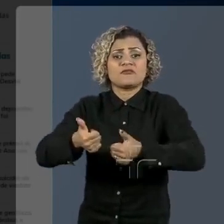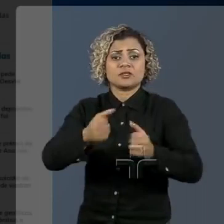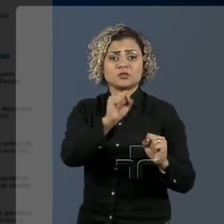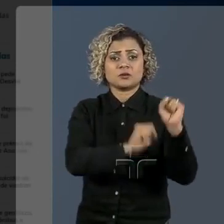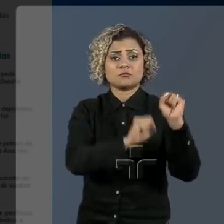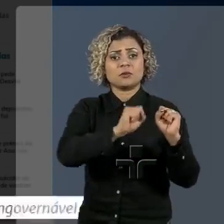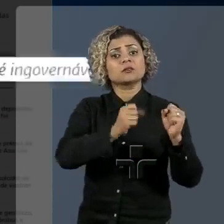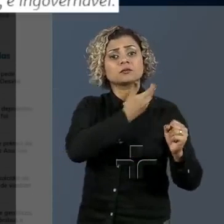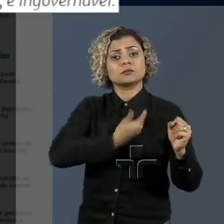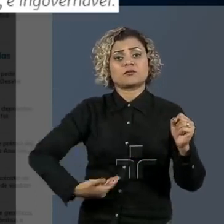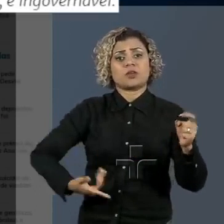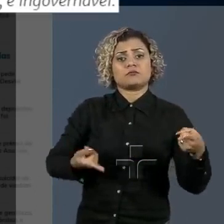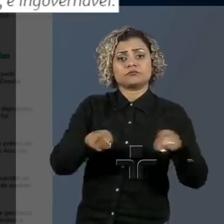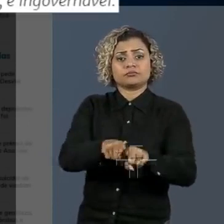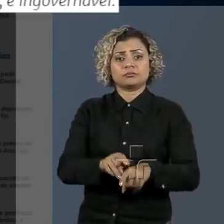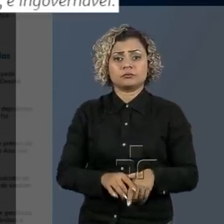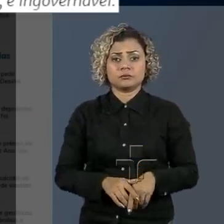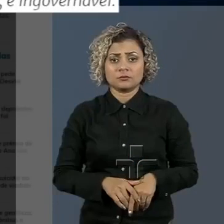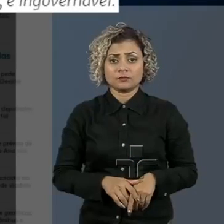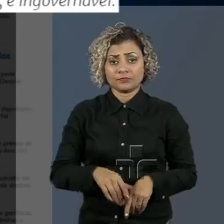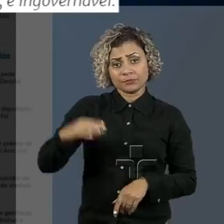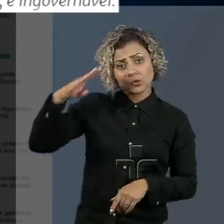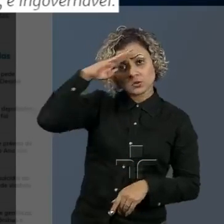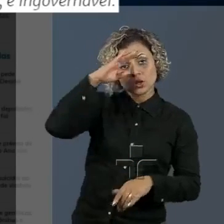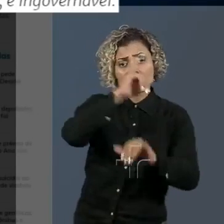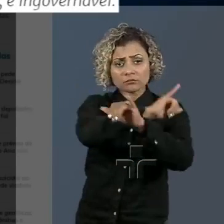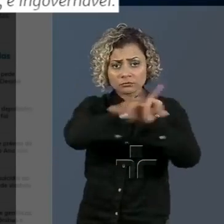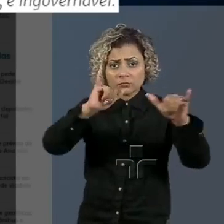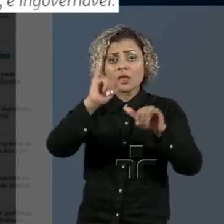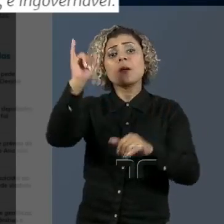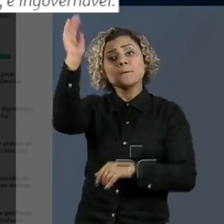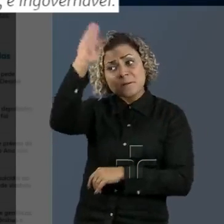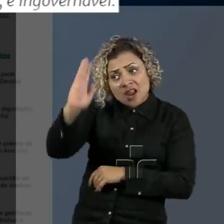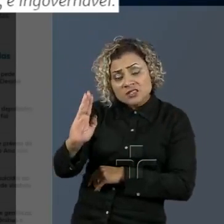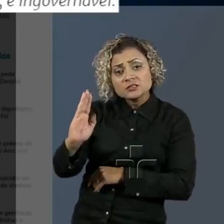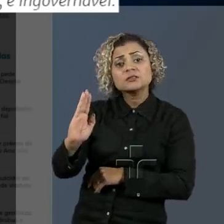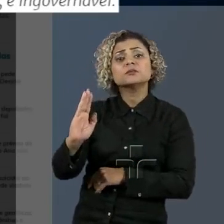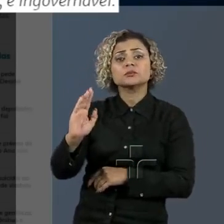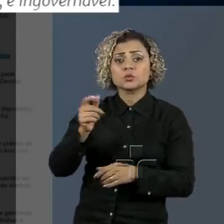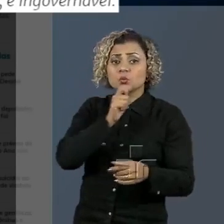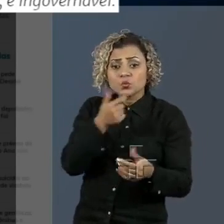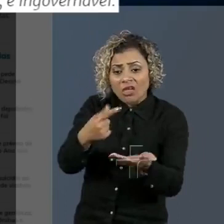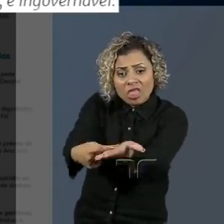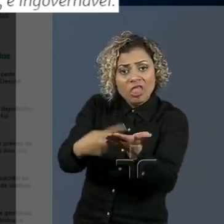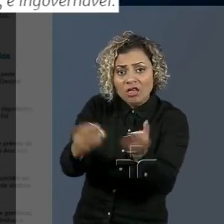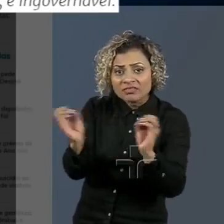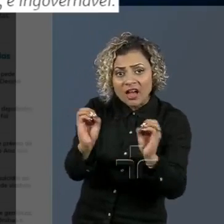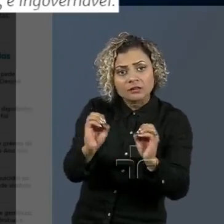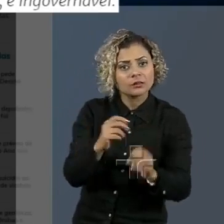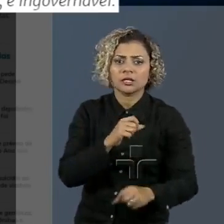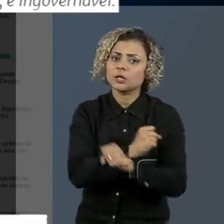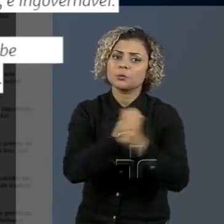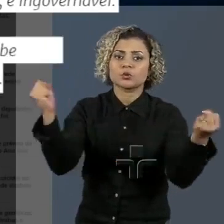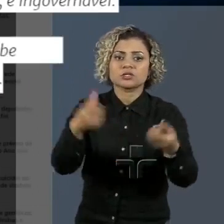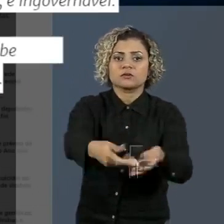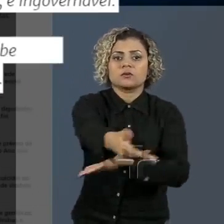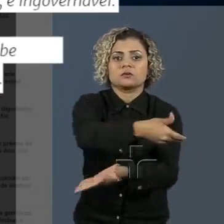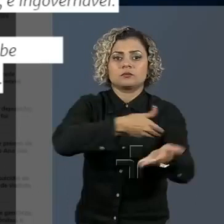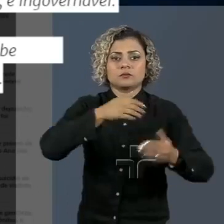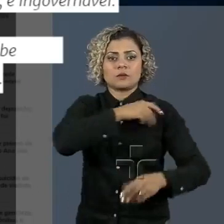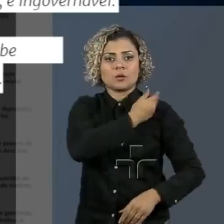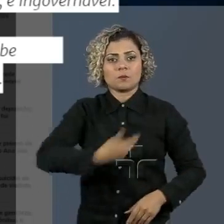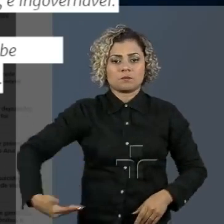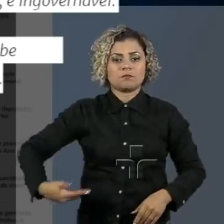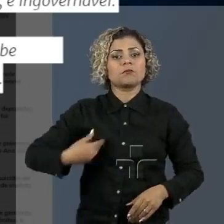orçamento público. E afirma que Bolsonaro provou que o Brasil, fora desses conchavos, é ingovernável. E